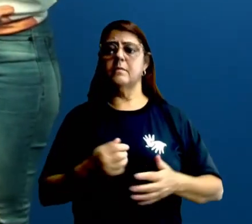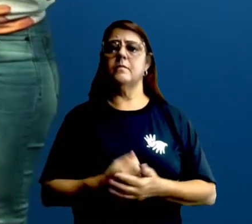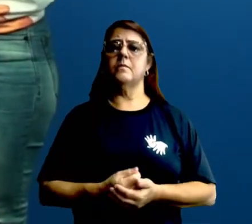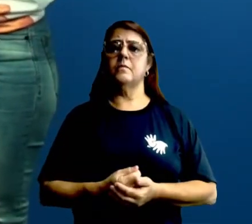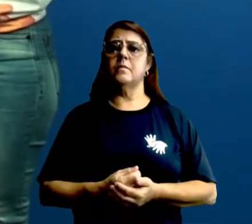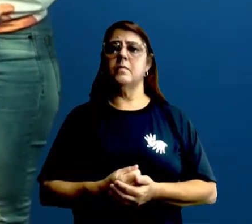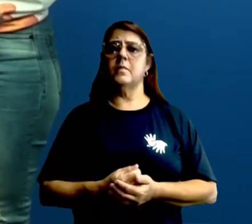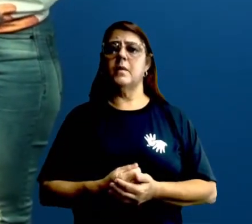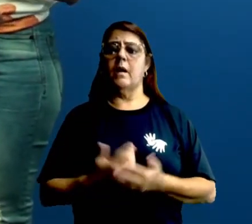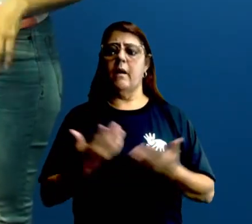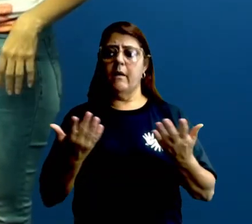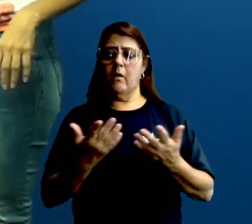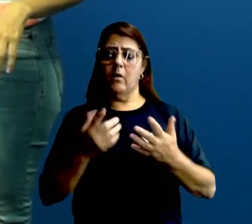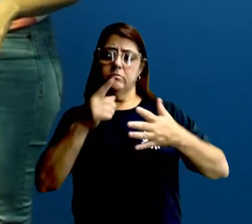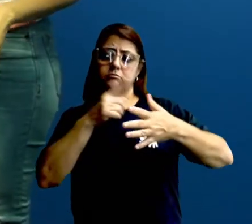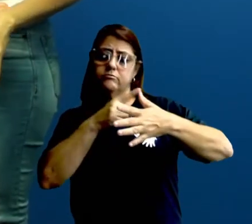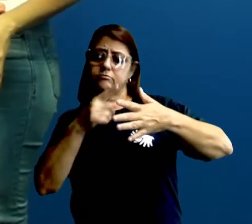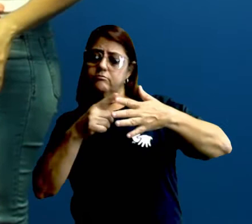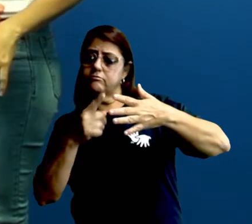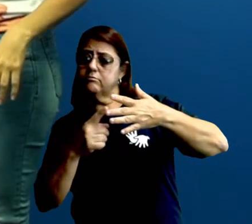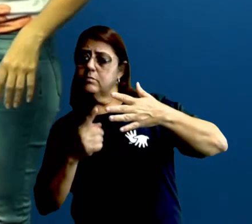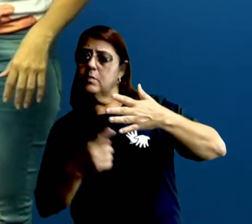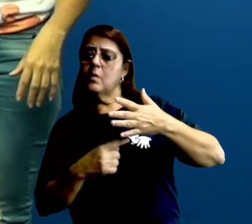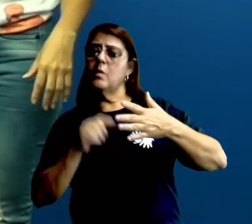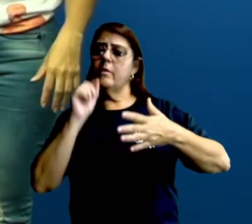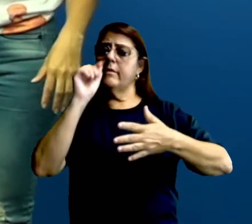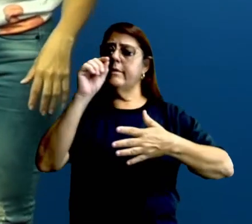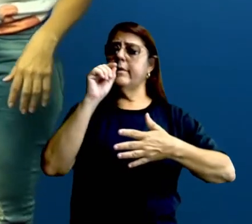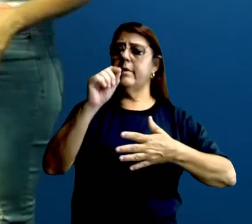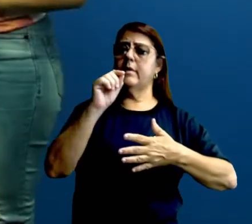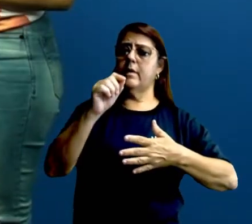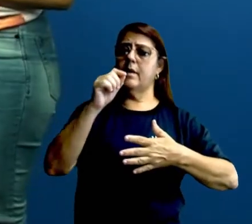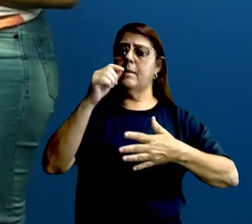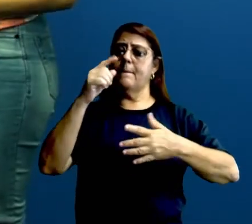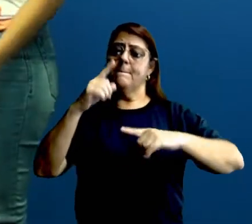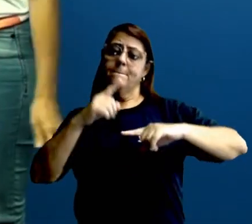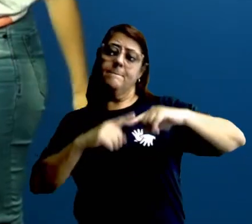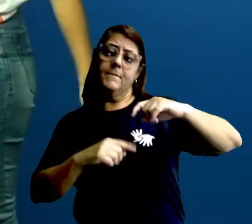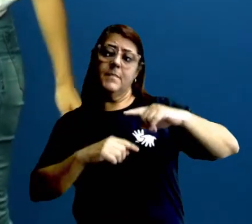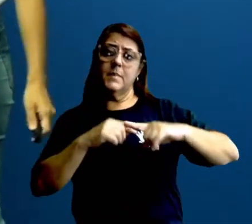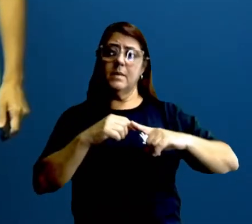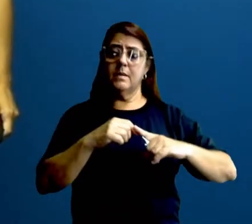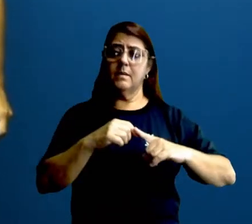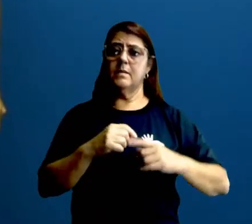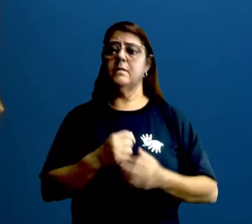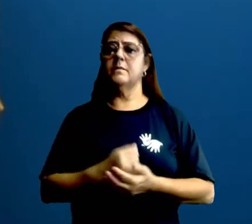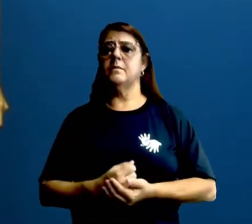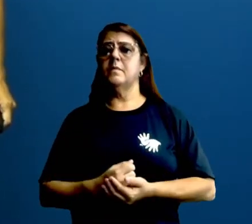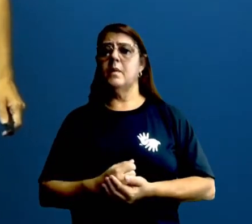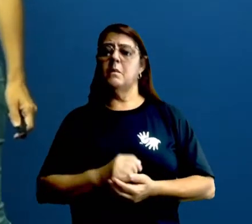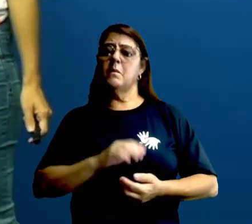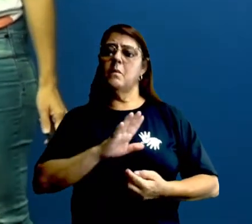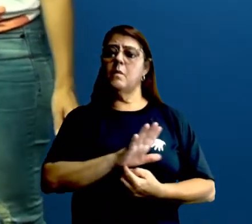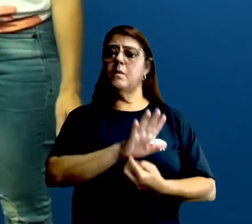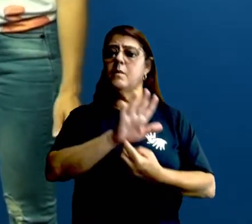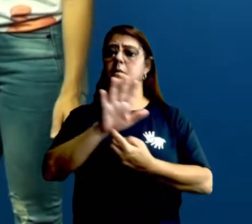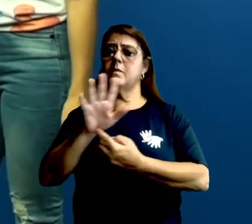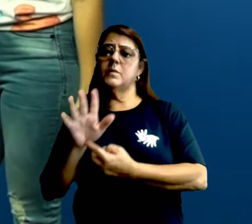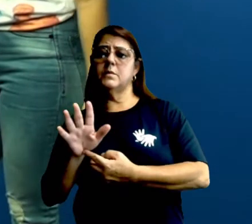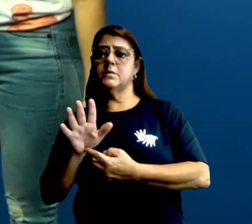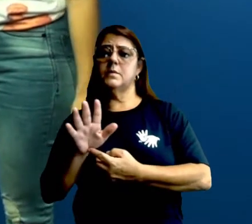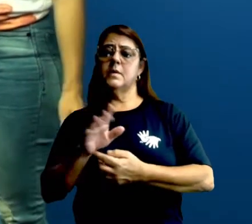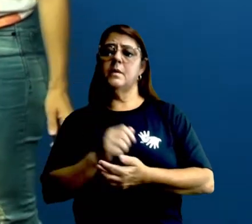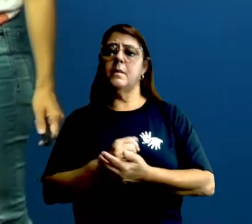certo? Agora a gente vai destrinchar cada um. O que é patrimônio material? Eu coloquei aqui para ilustrar